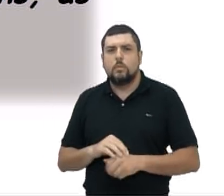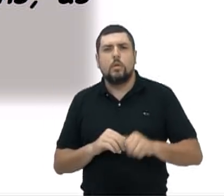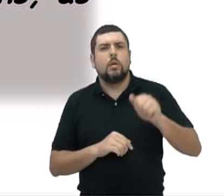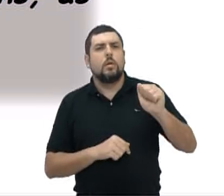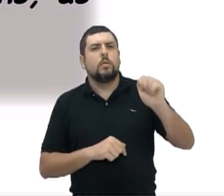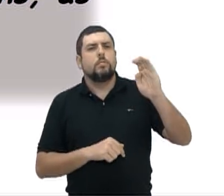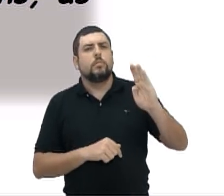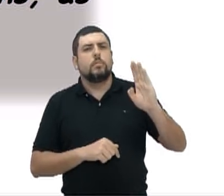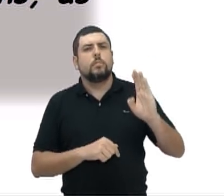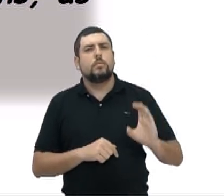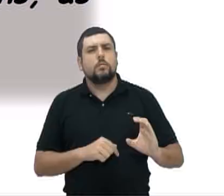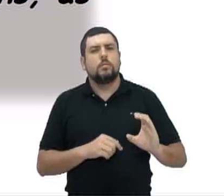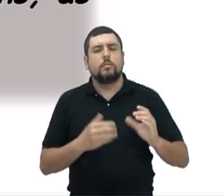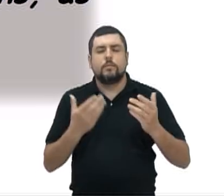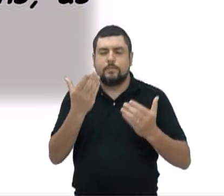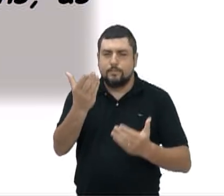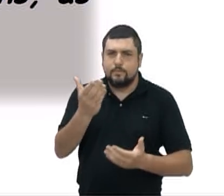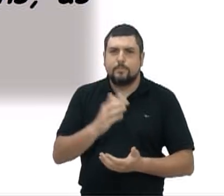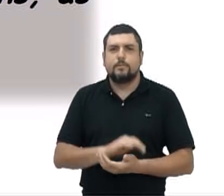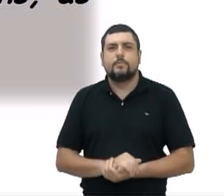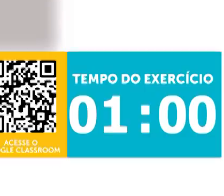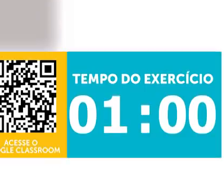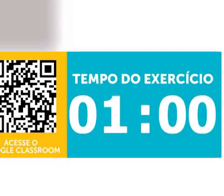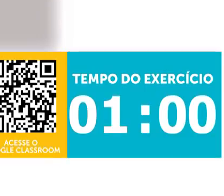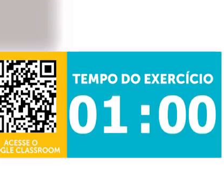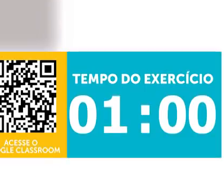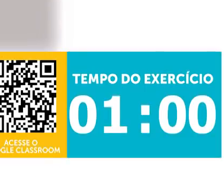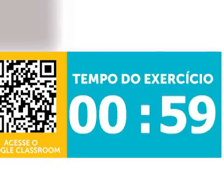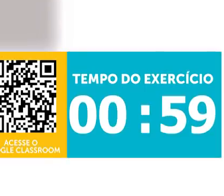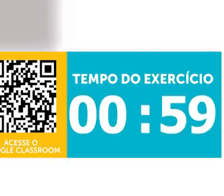letra B ou letra C? Vai lá!